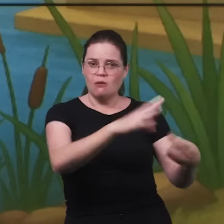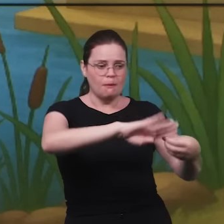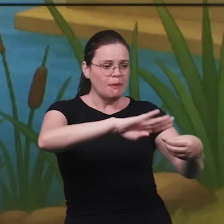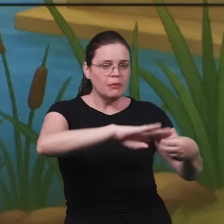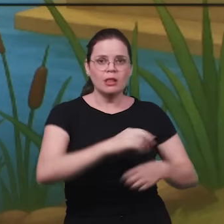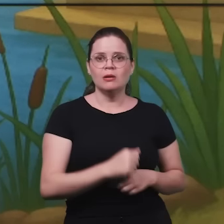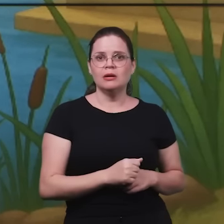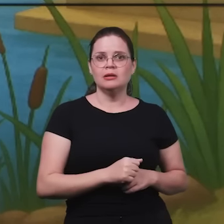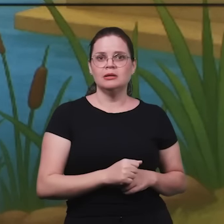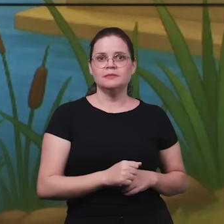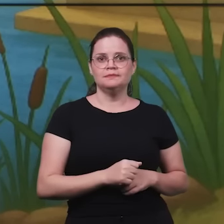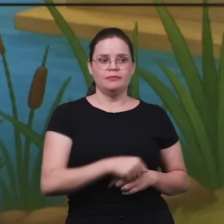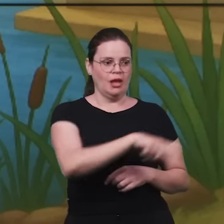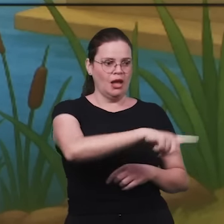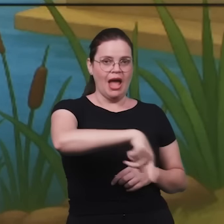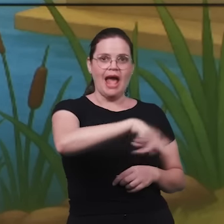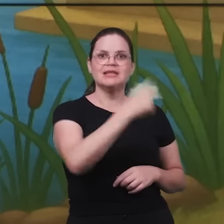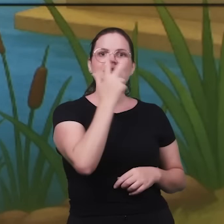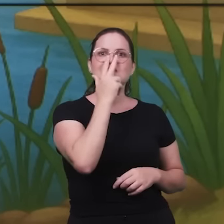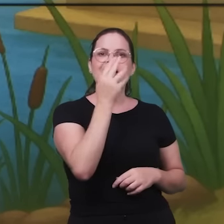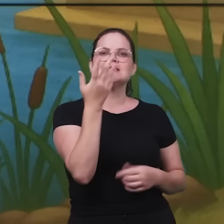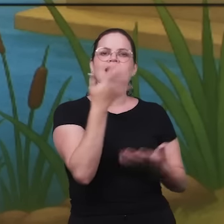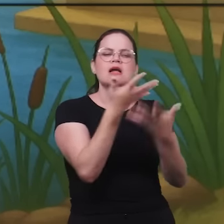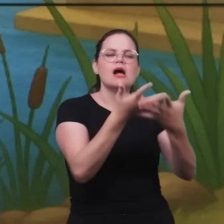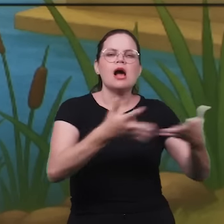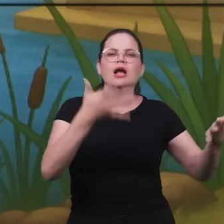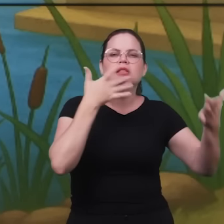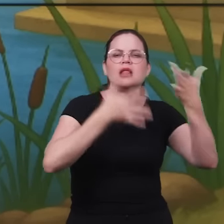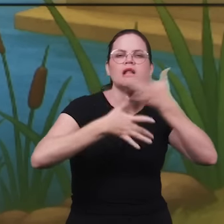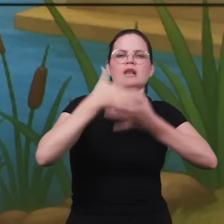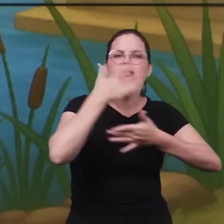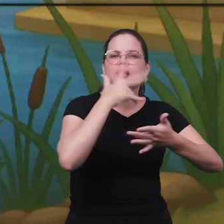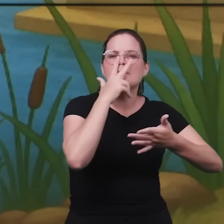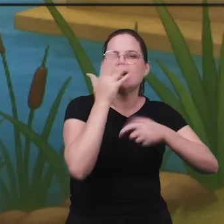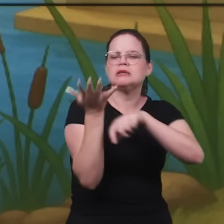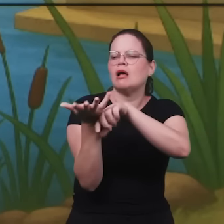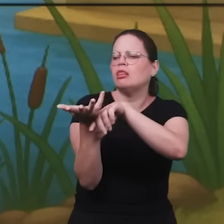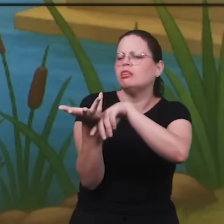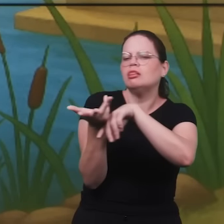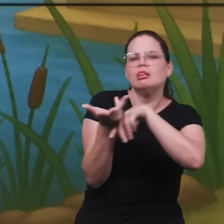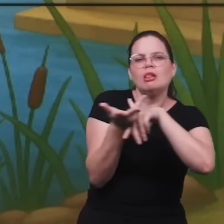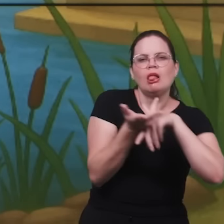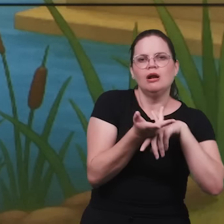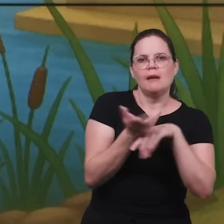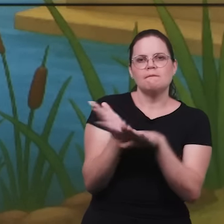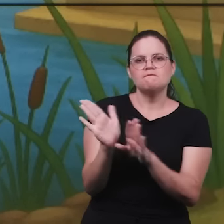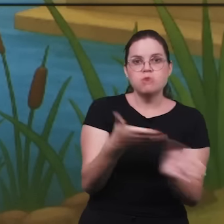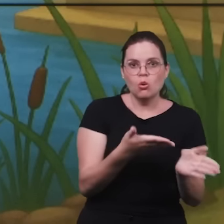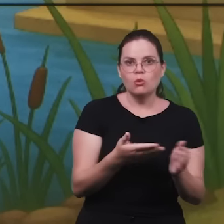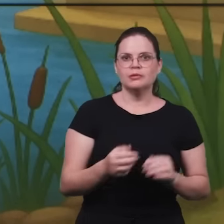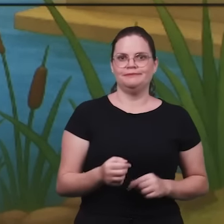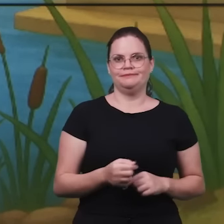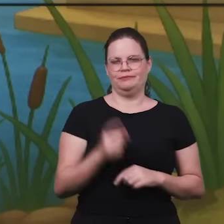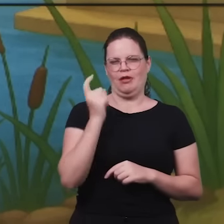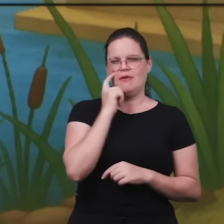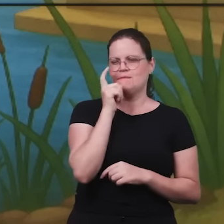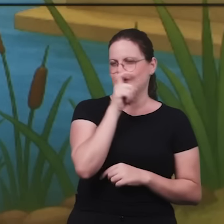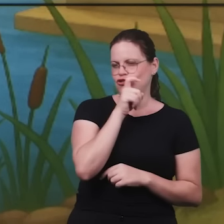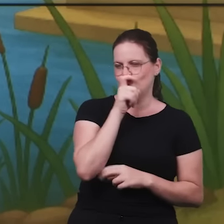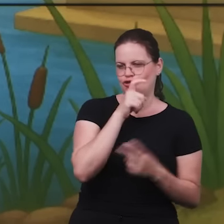rejeitou, continua o mesmo. Vemos muitas coisas que querem nos afastar do Senhor.